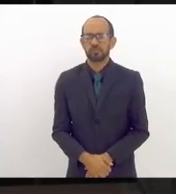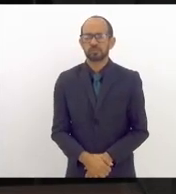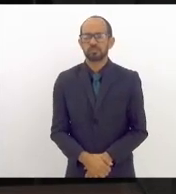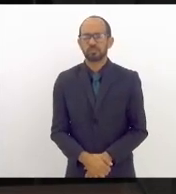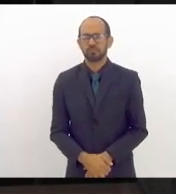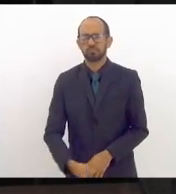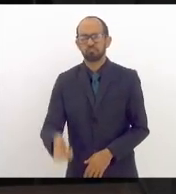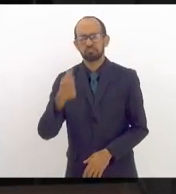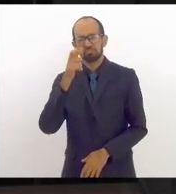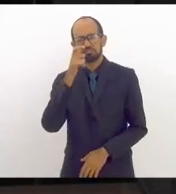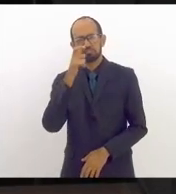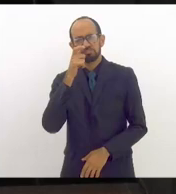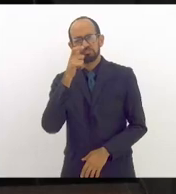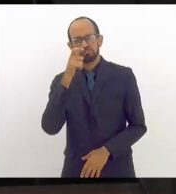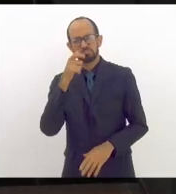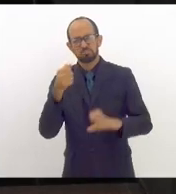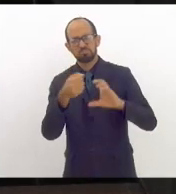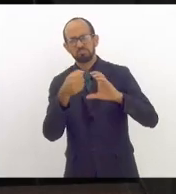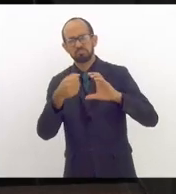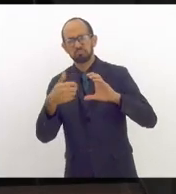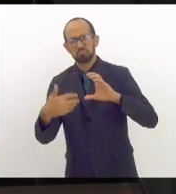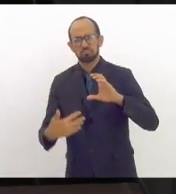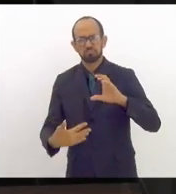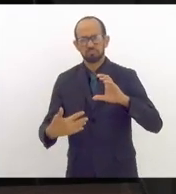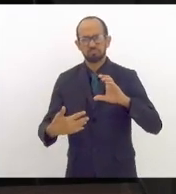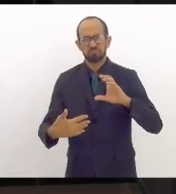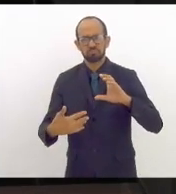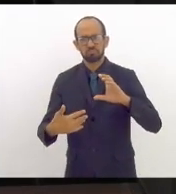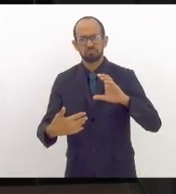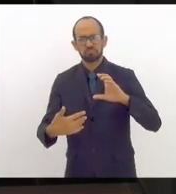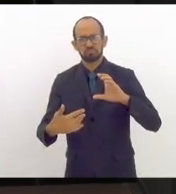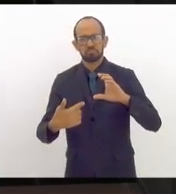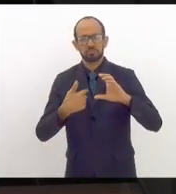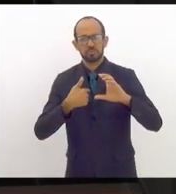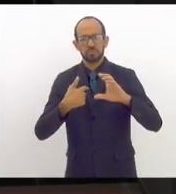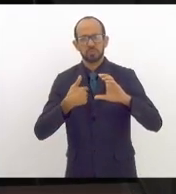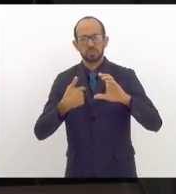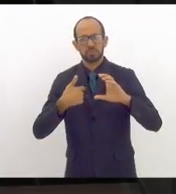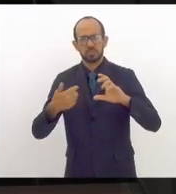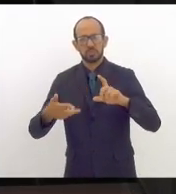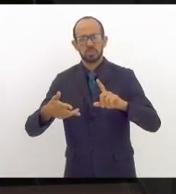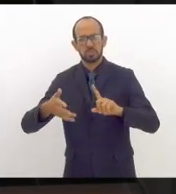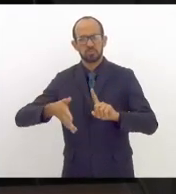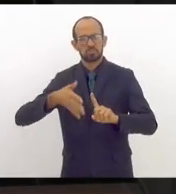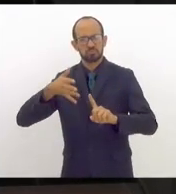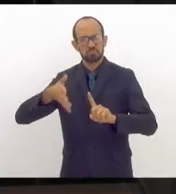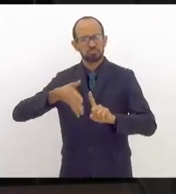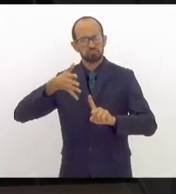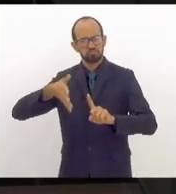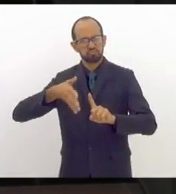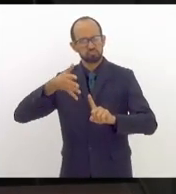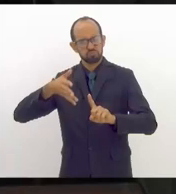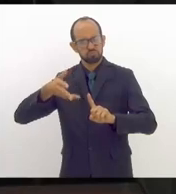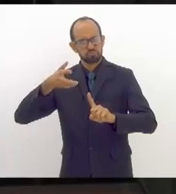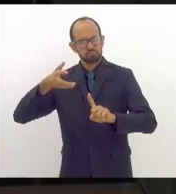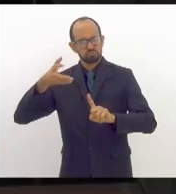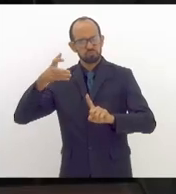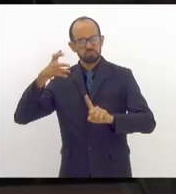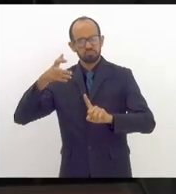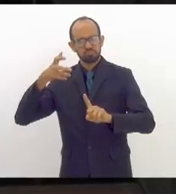interessante características que eu ouvi aqui do que que é